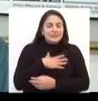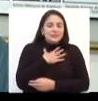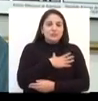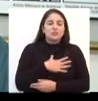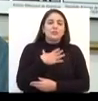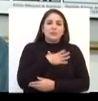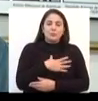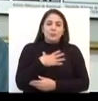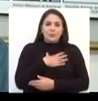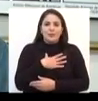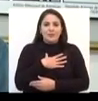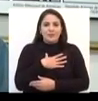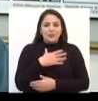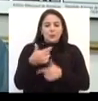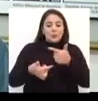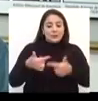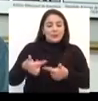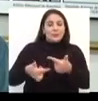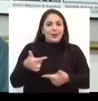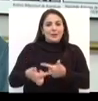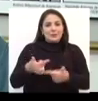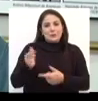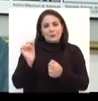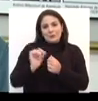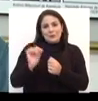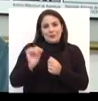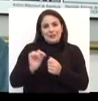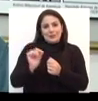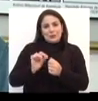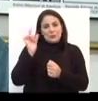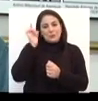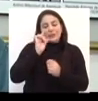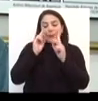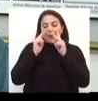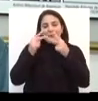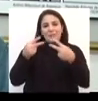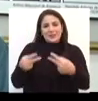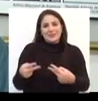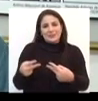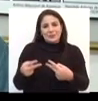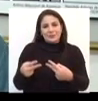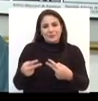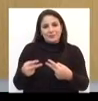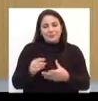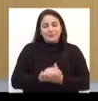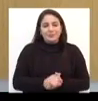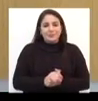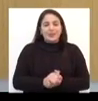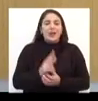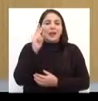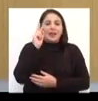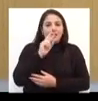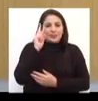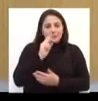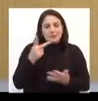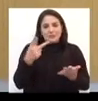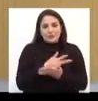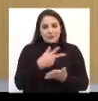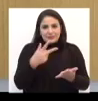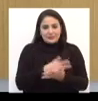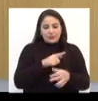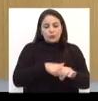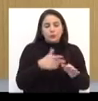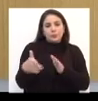assim, né, o trabalho feito sendo recompensado, sendo visto, né? A lembrança